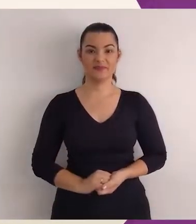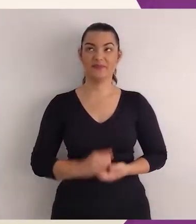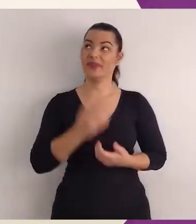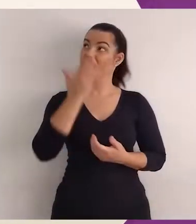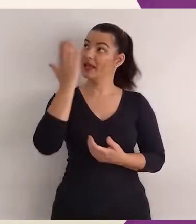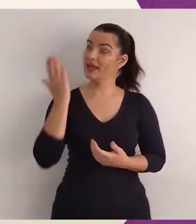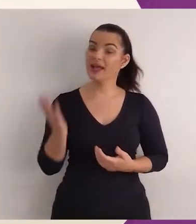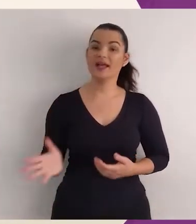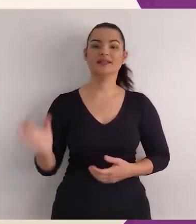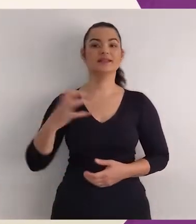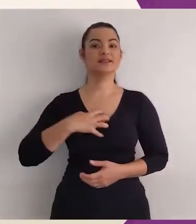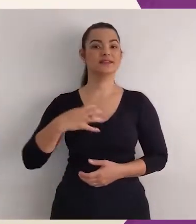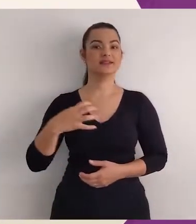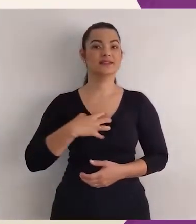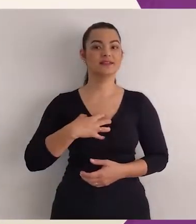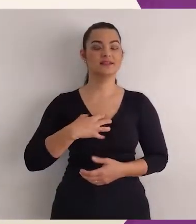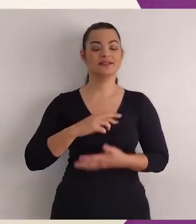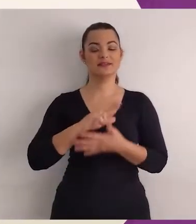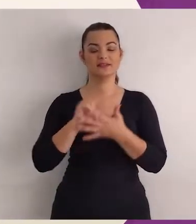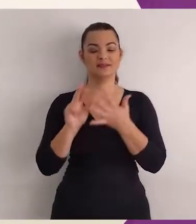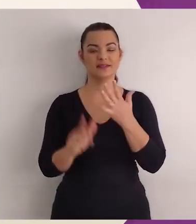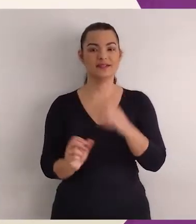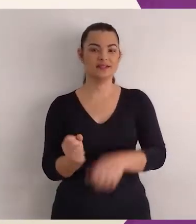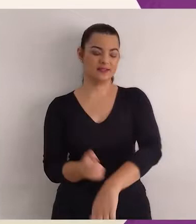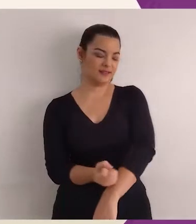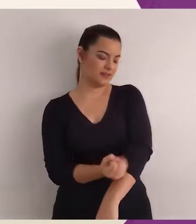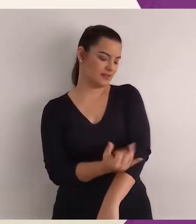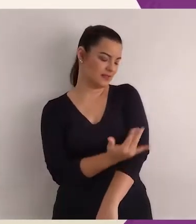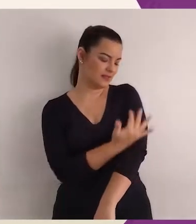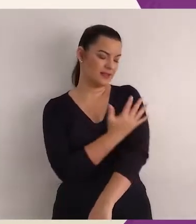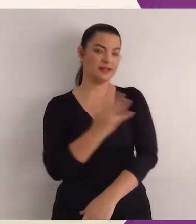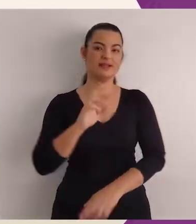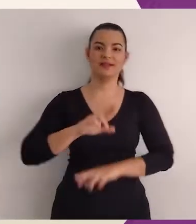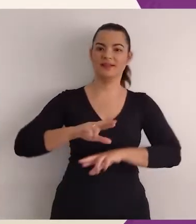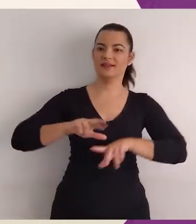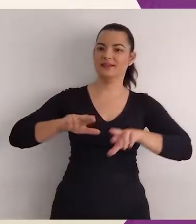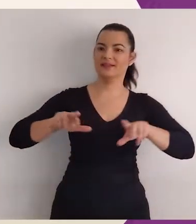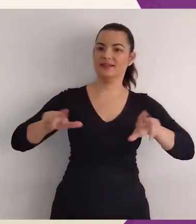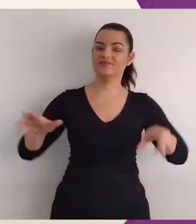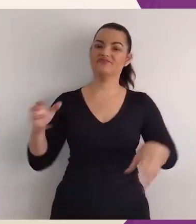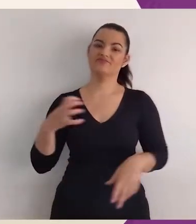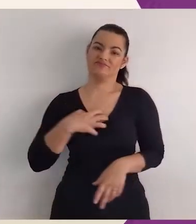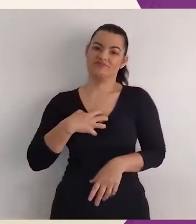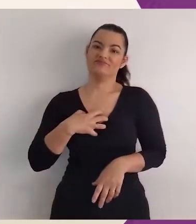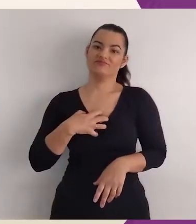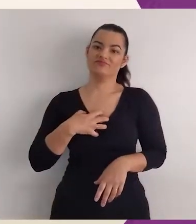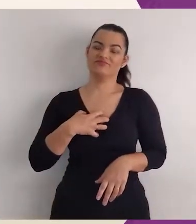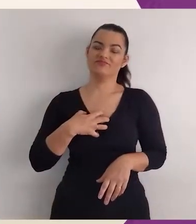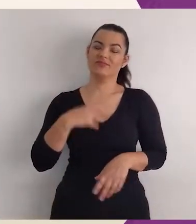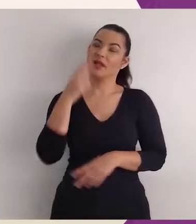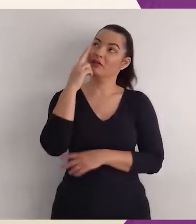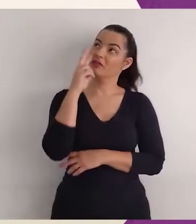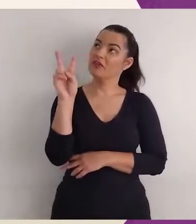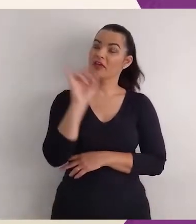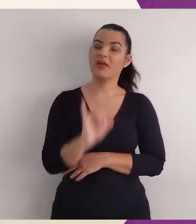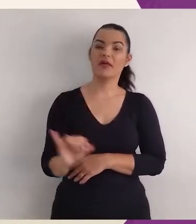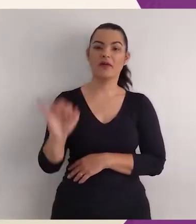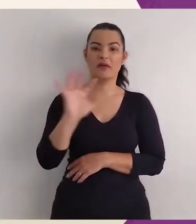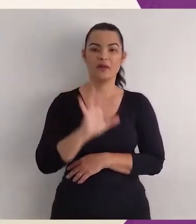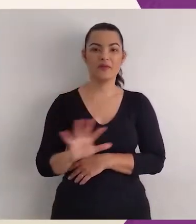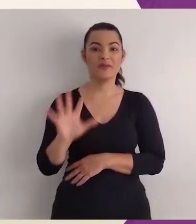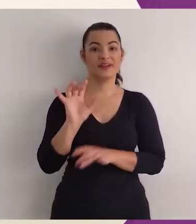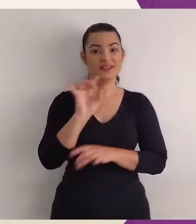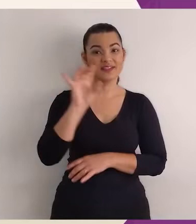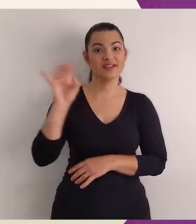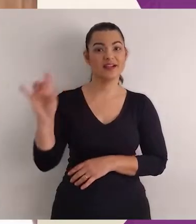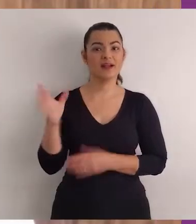foram os sentimentos, emoções, sensações que eu tive ao olhar as imagens. E